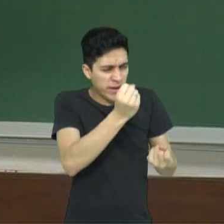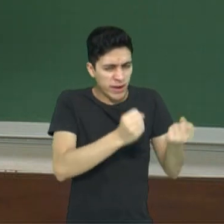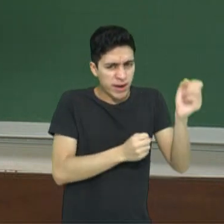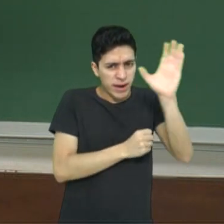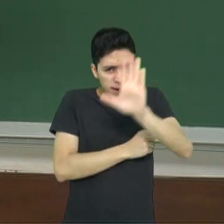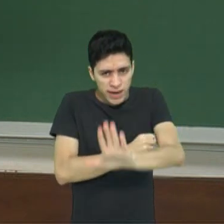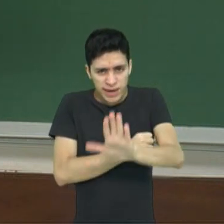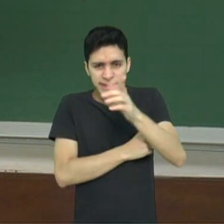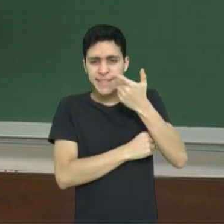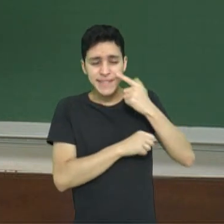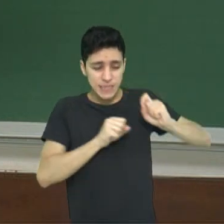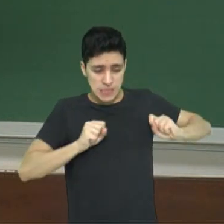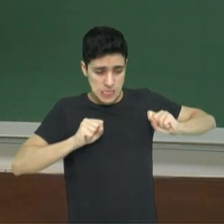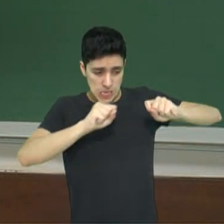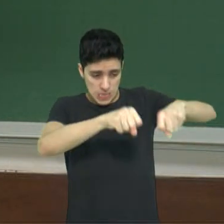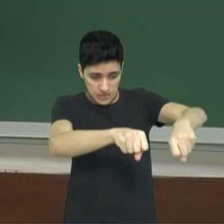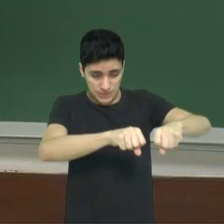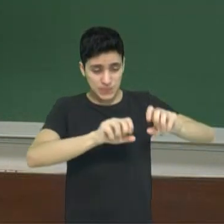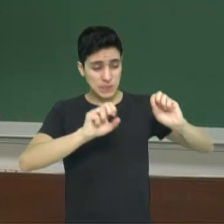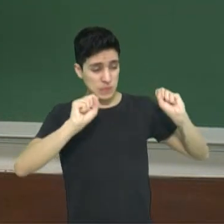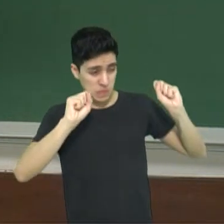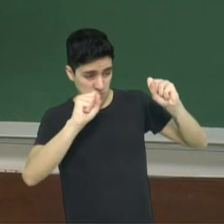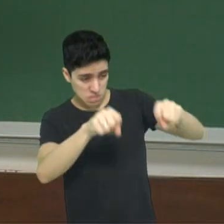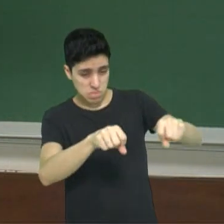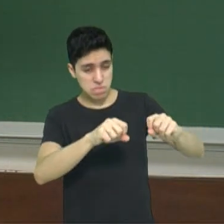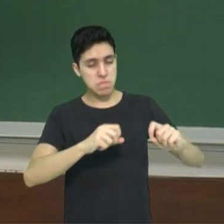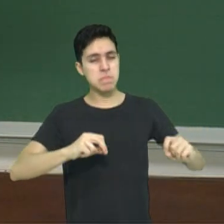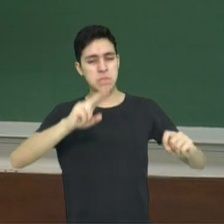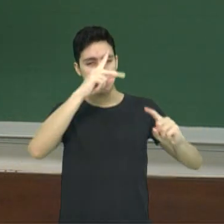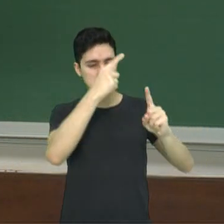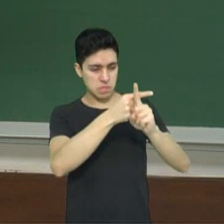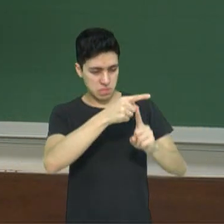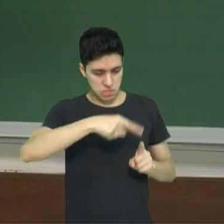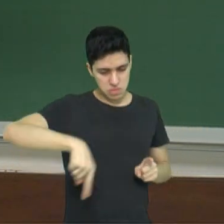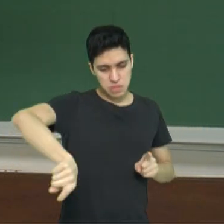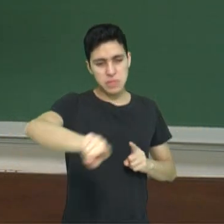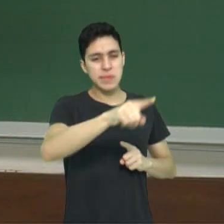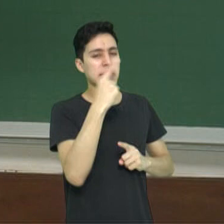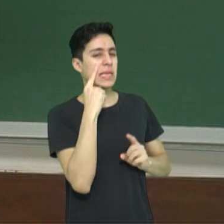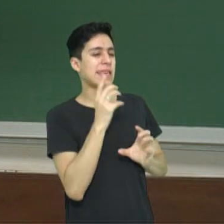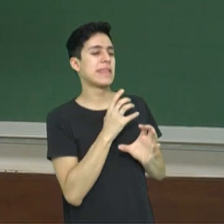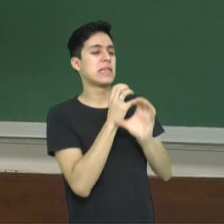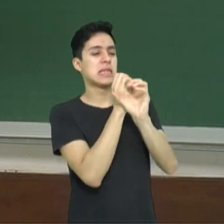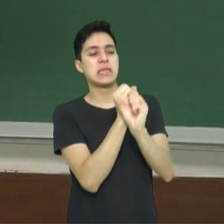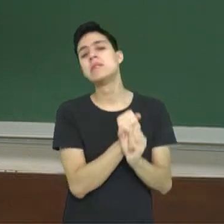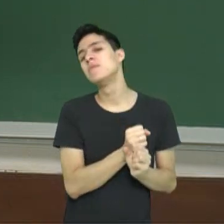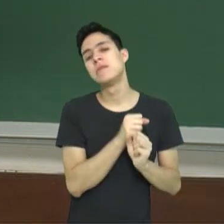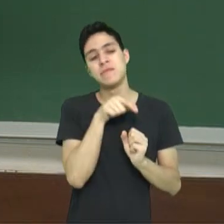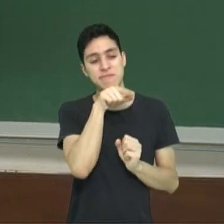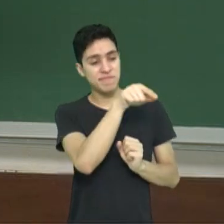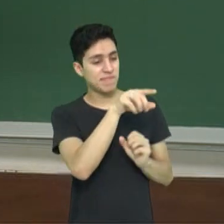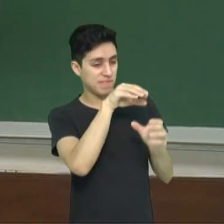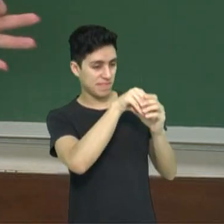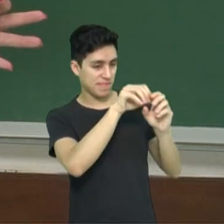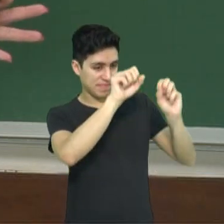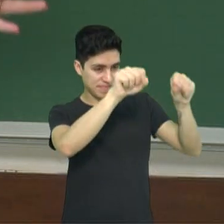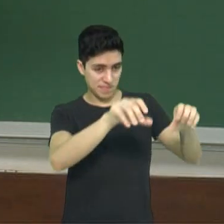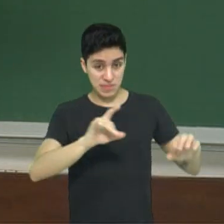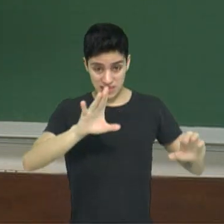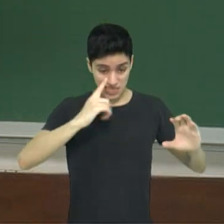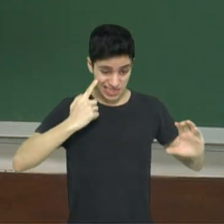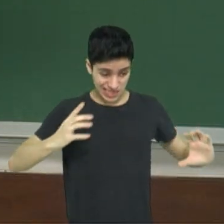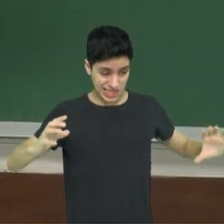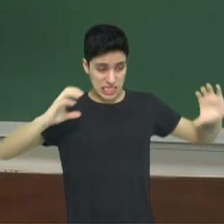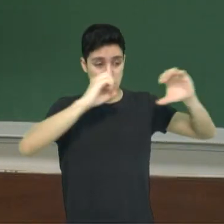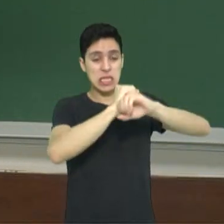pegar o número de motos e multiplicar por 2, eu vou ter o número de rodas das motos. E se eu somar toda